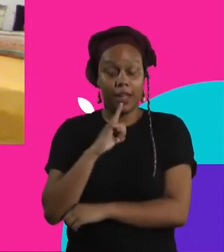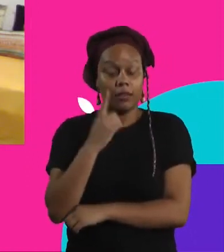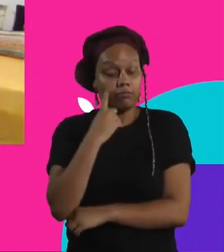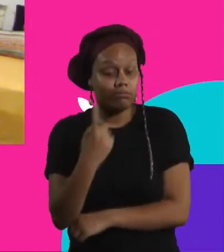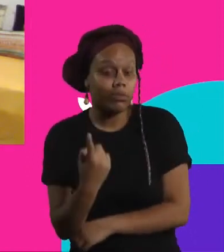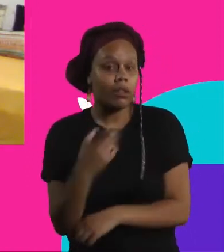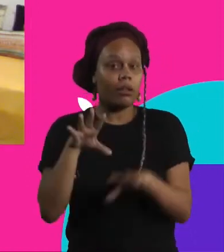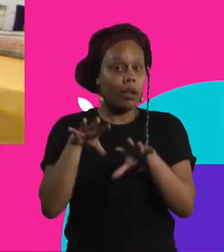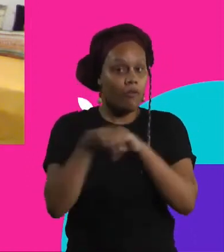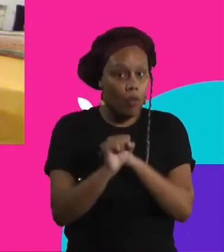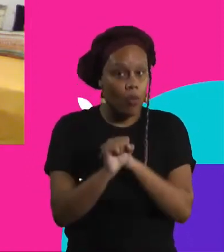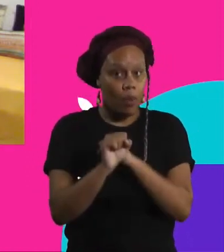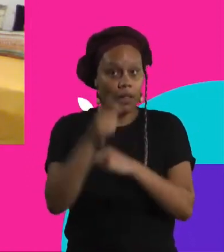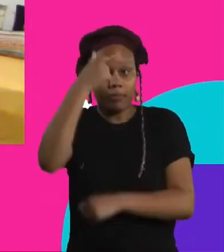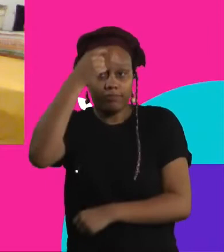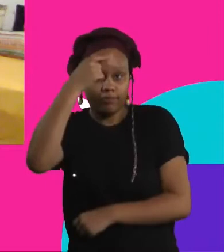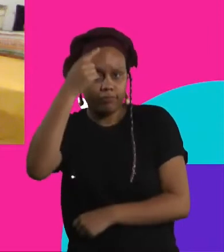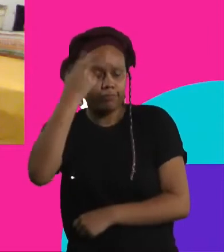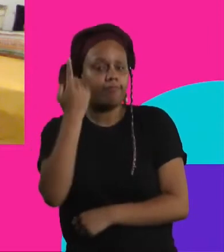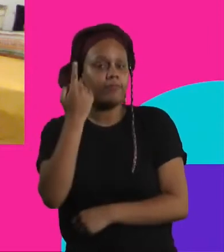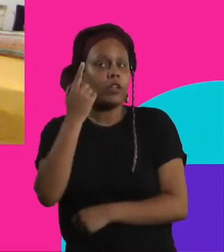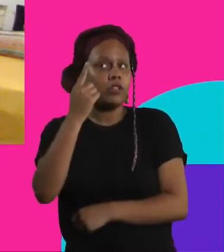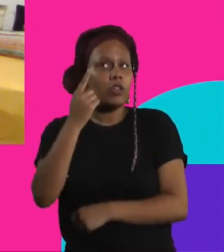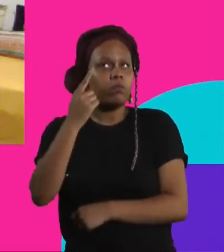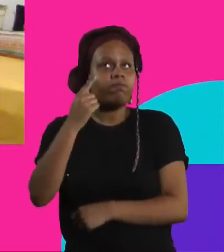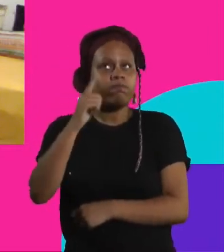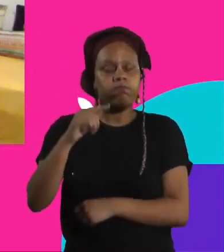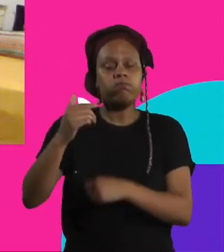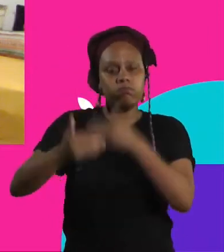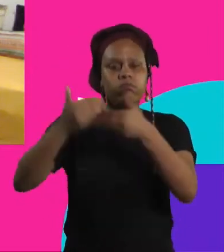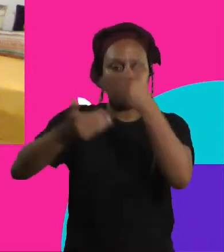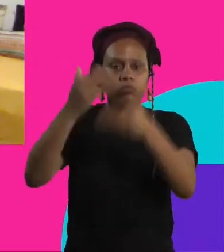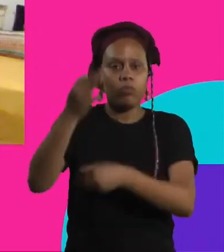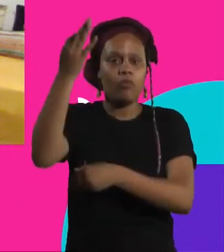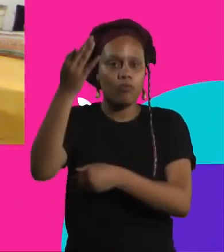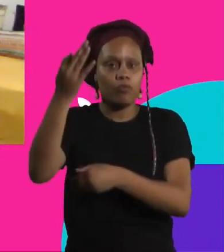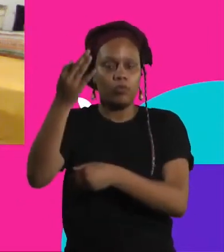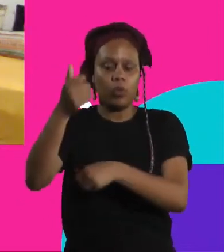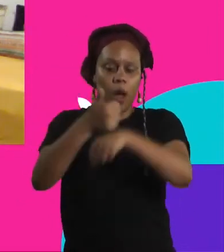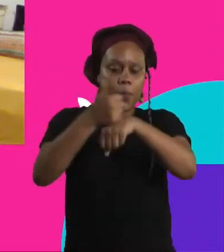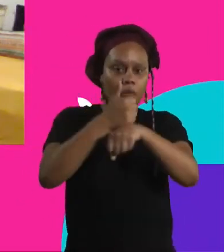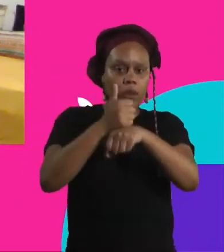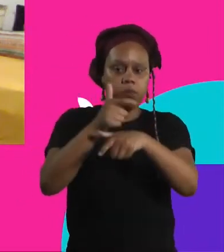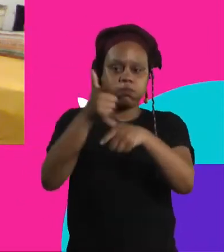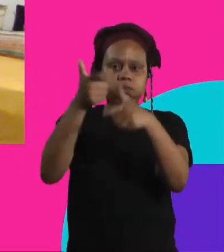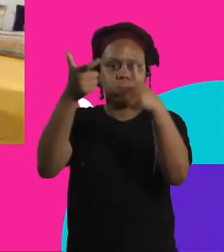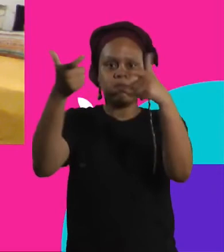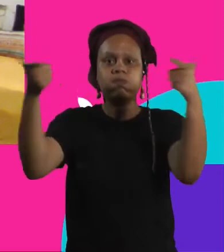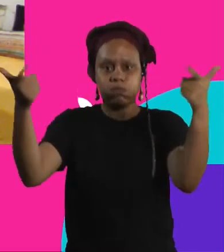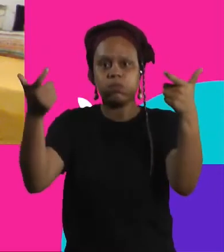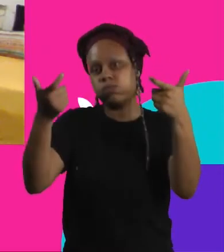gente está vivendo mais, a gente vai ter várias profissões, né, e vai ser cada vez mais comum você aprender, né, uma nova profissão, voltar